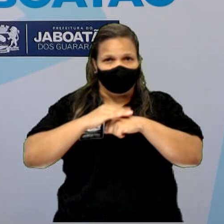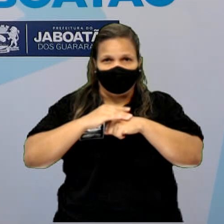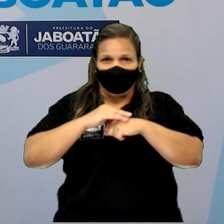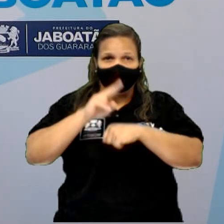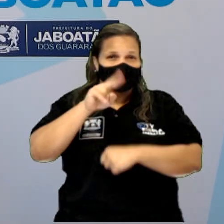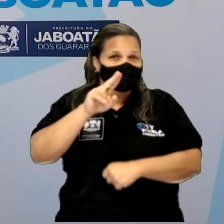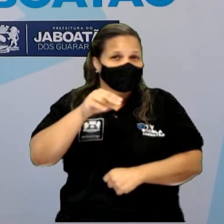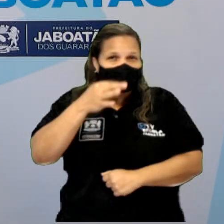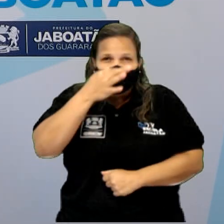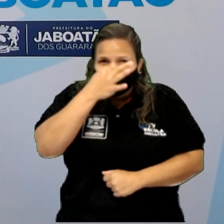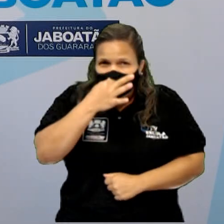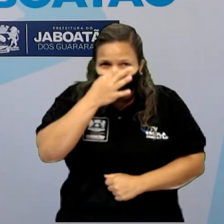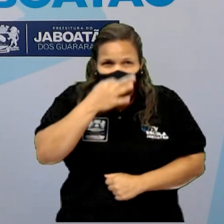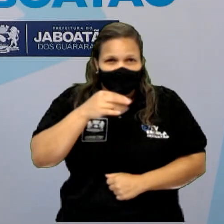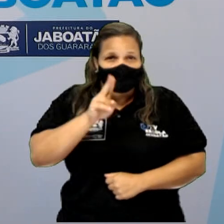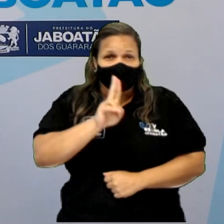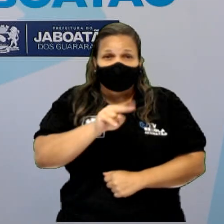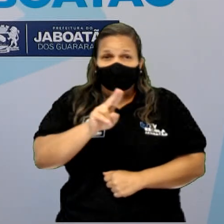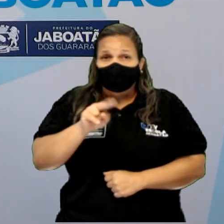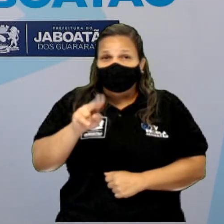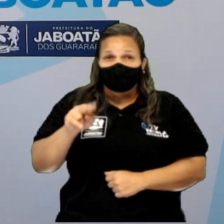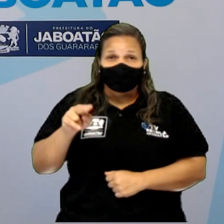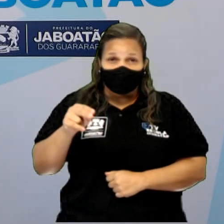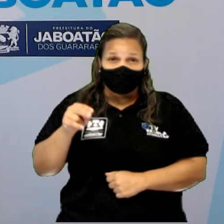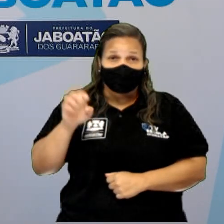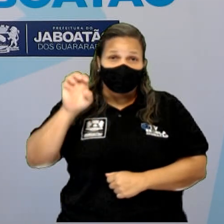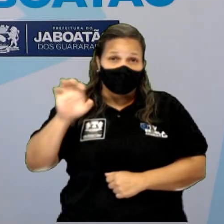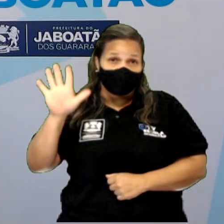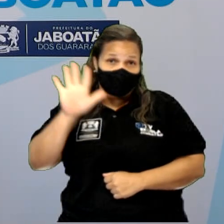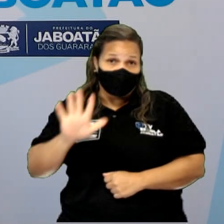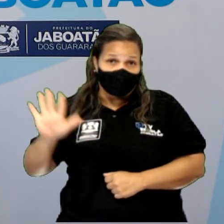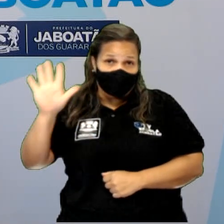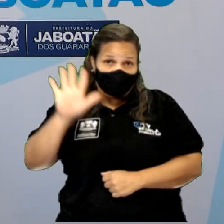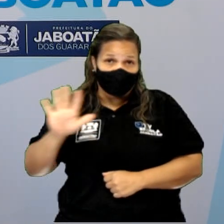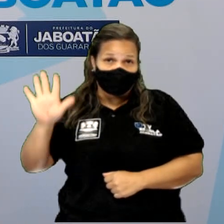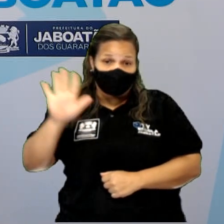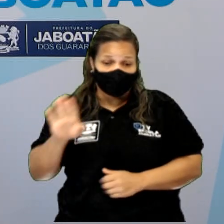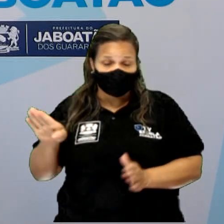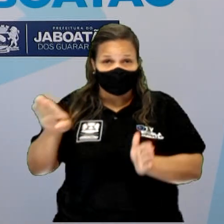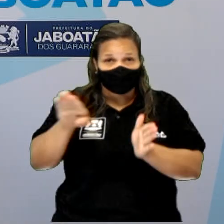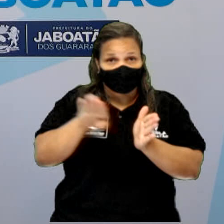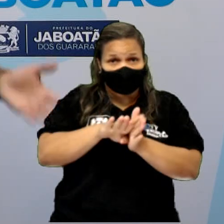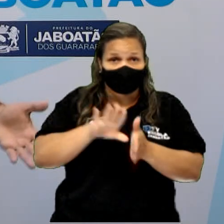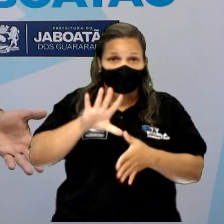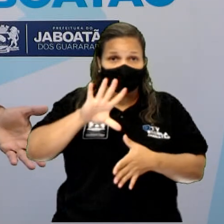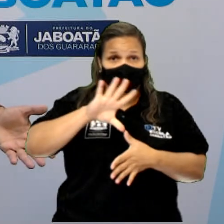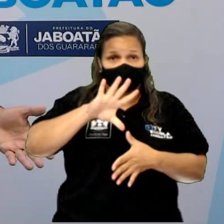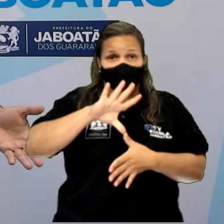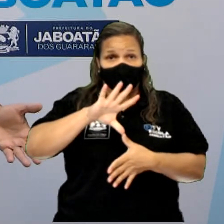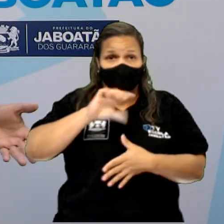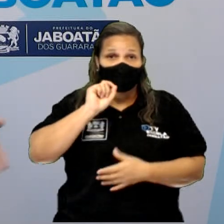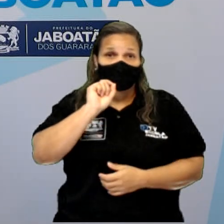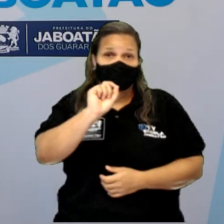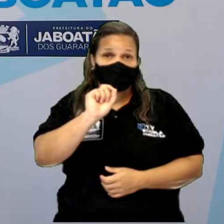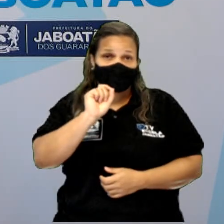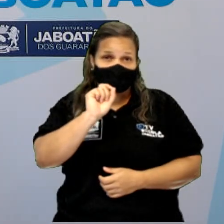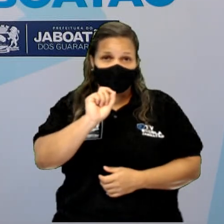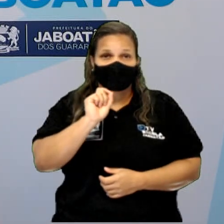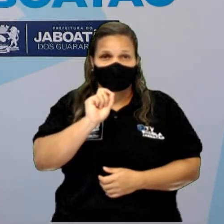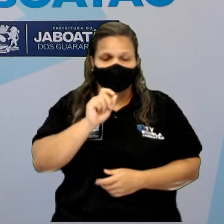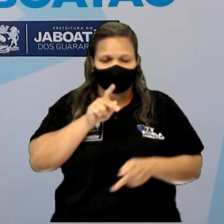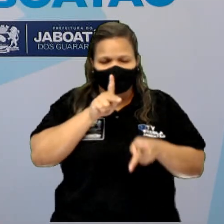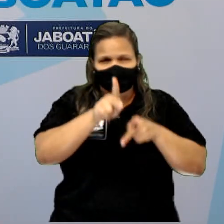aqui chegaram, com as suas doenças, que para eles já tinham desenvolvido imunidade, significava praticamente a dizimação de